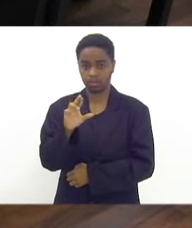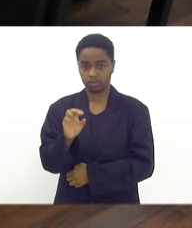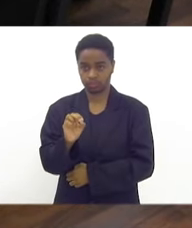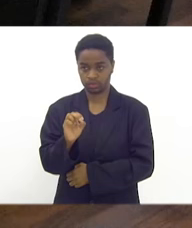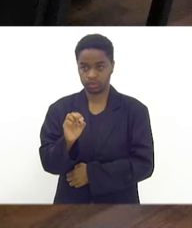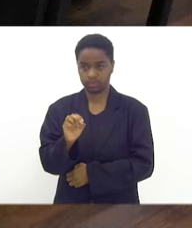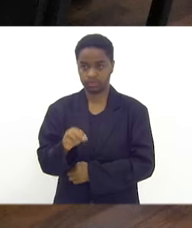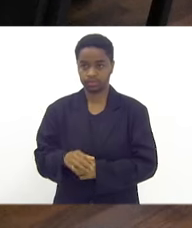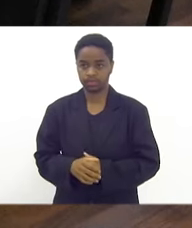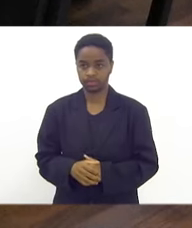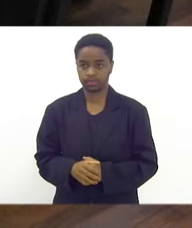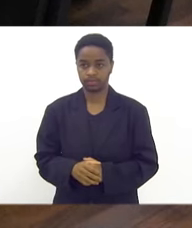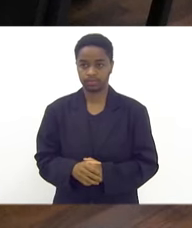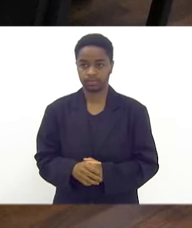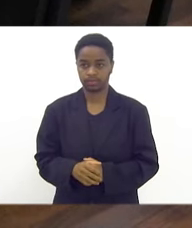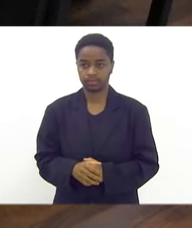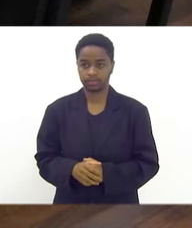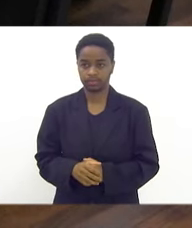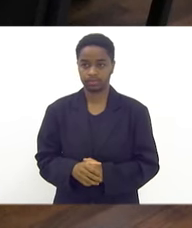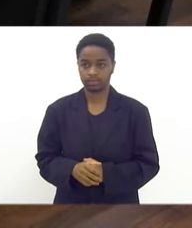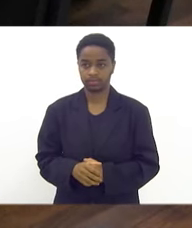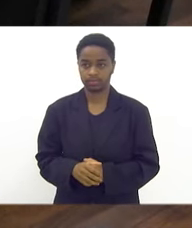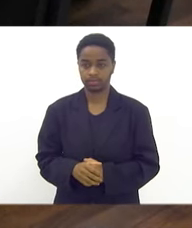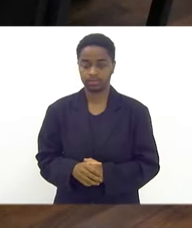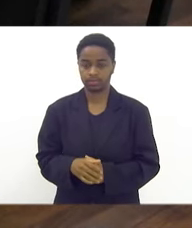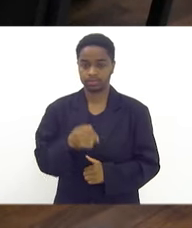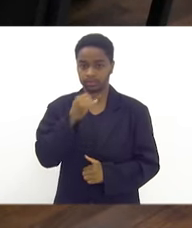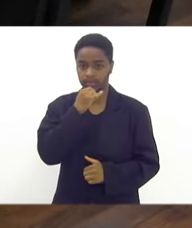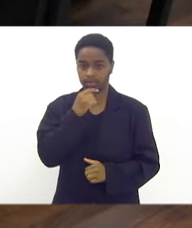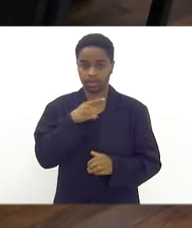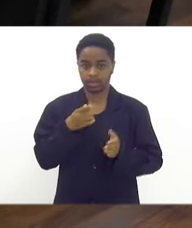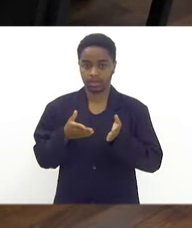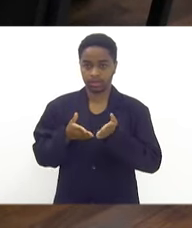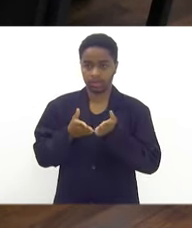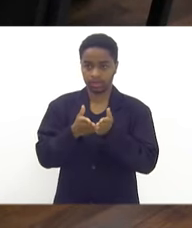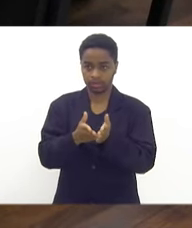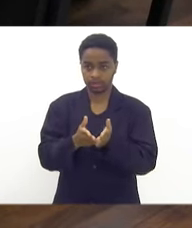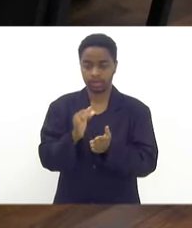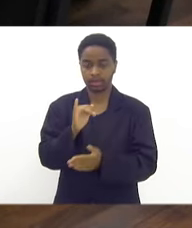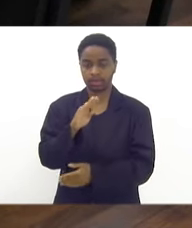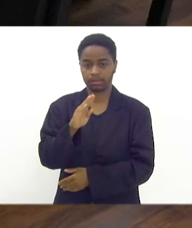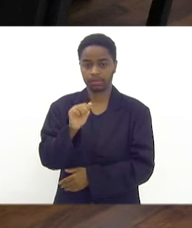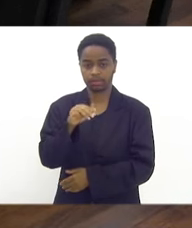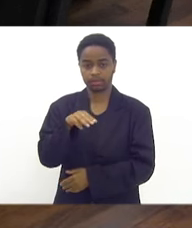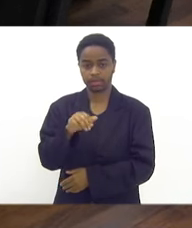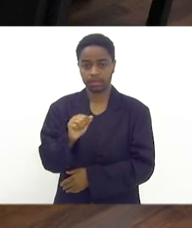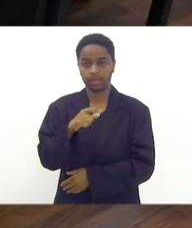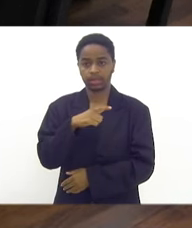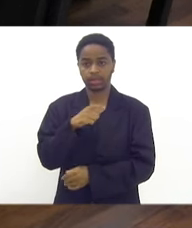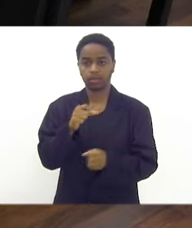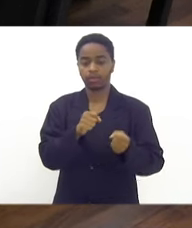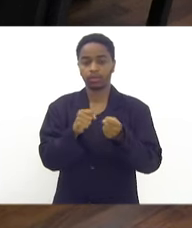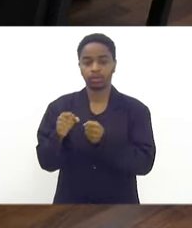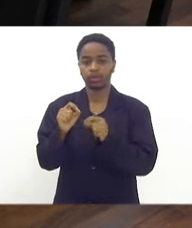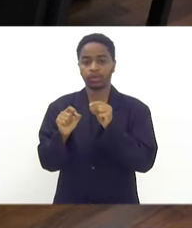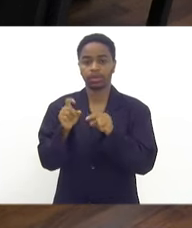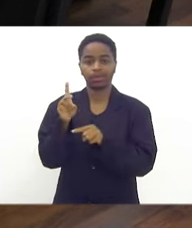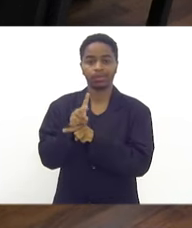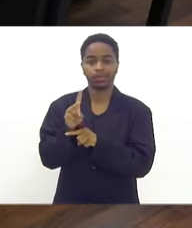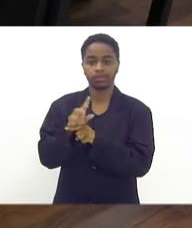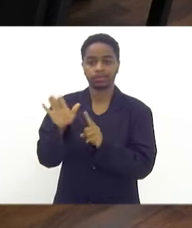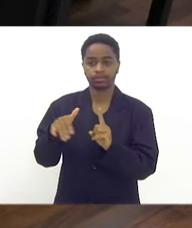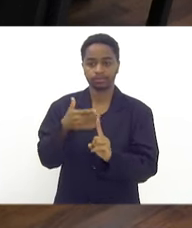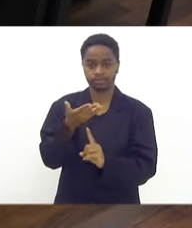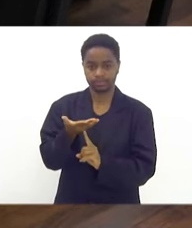eh o navio São Luís por exemplo o ele tem o poder de fiscalizar e preservar o meio ambiente o